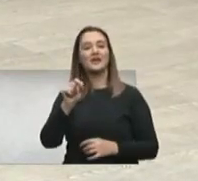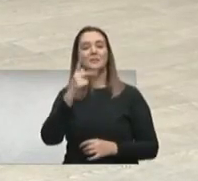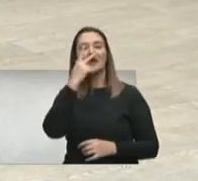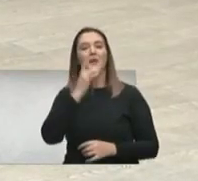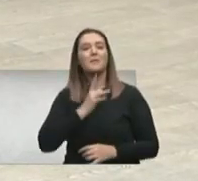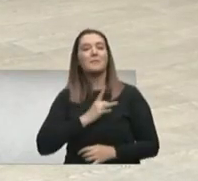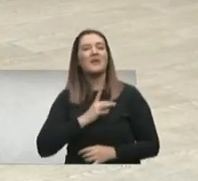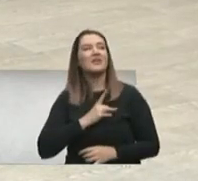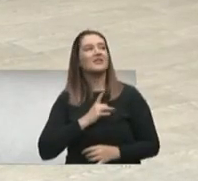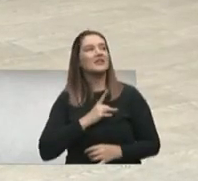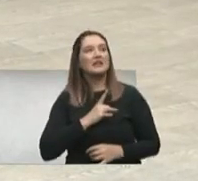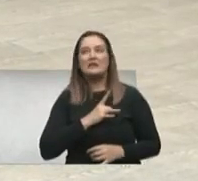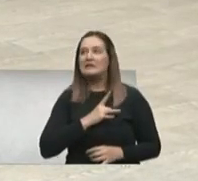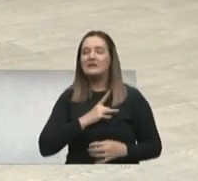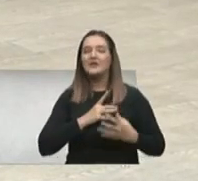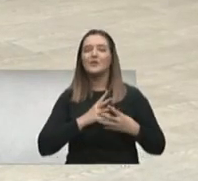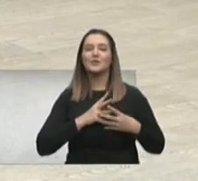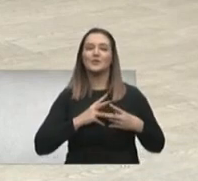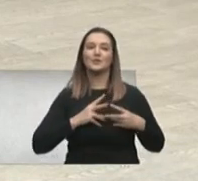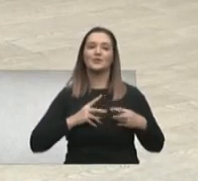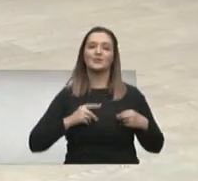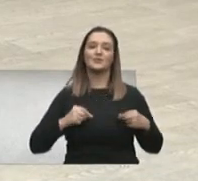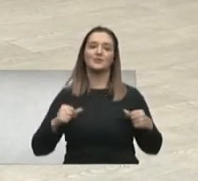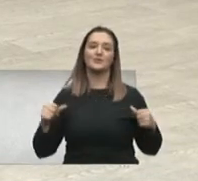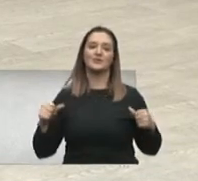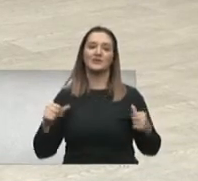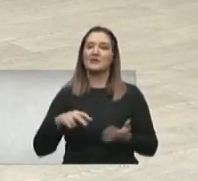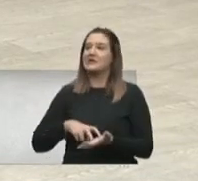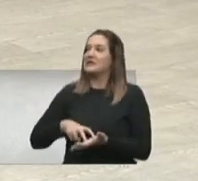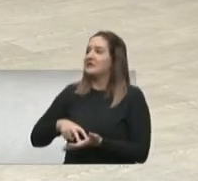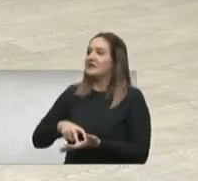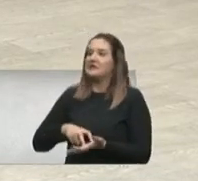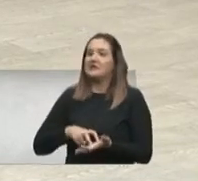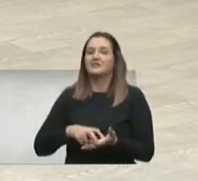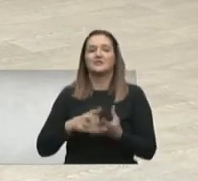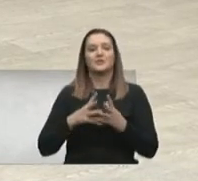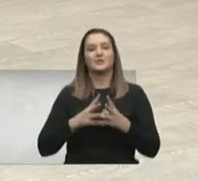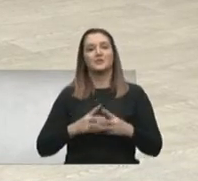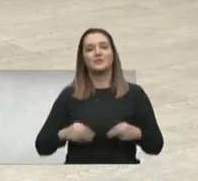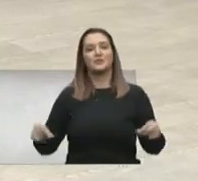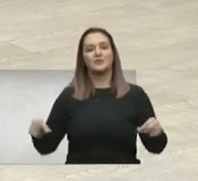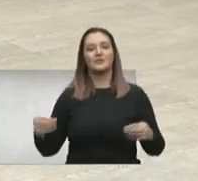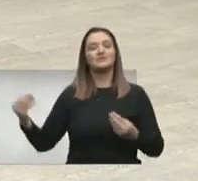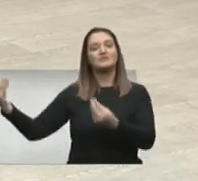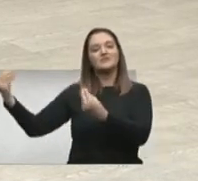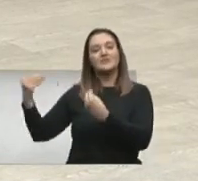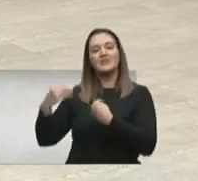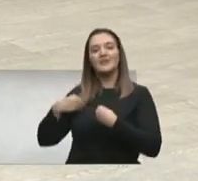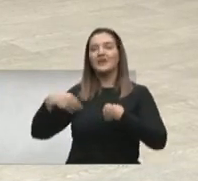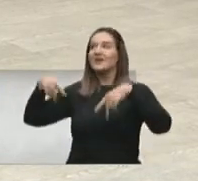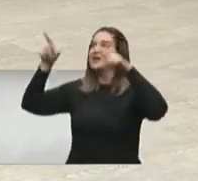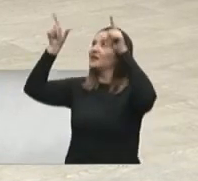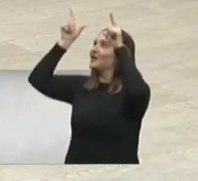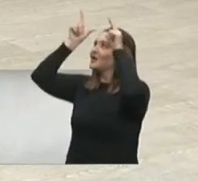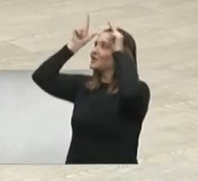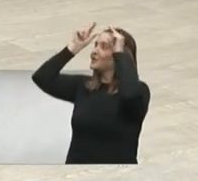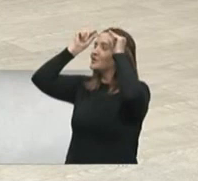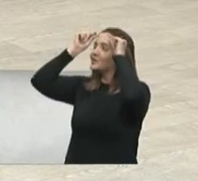vai embora. A insegurança desaparece. A paz reina no seu